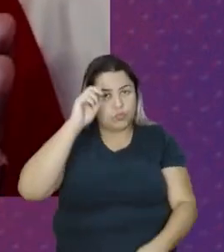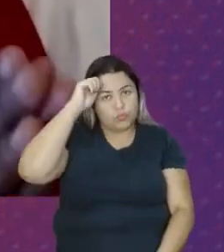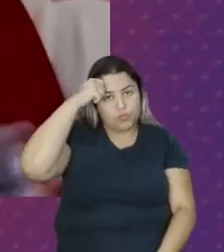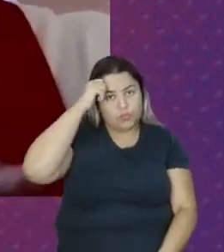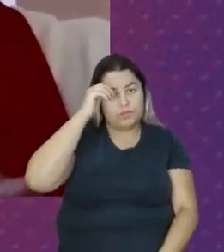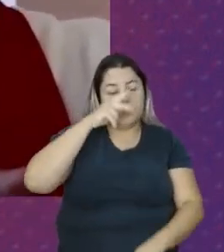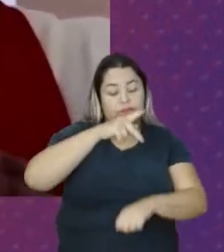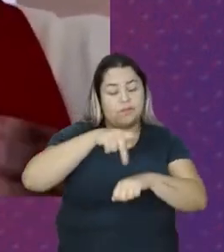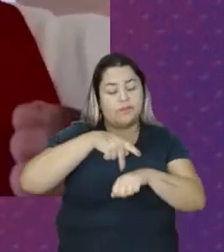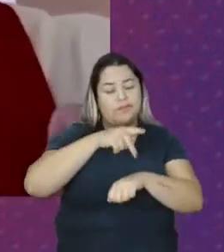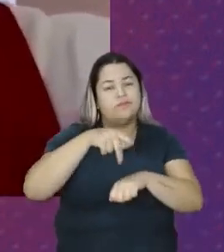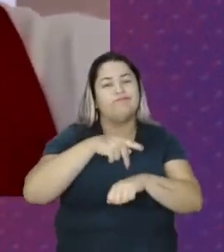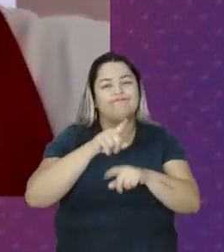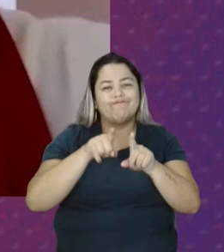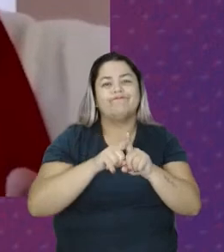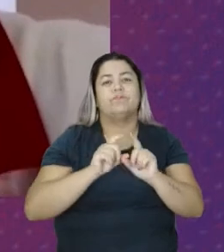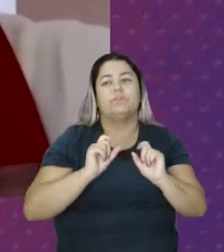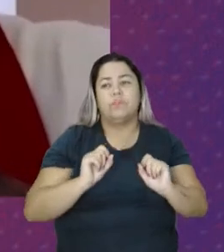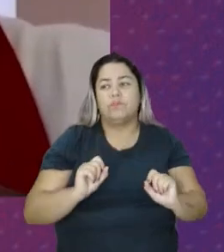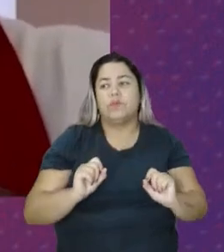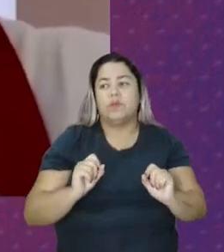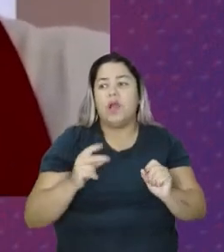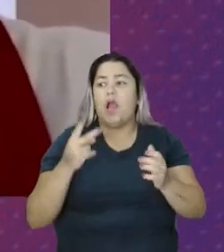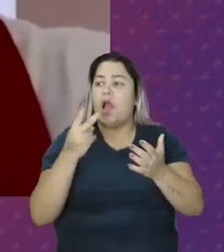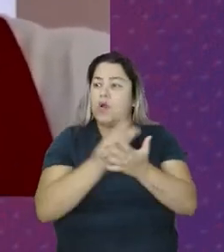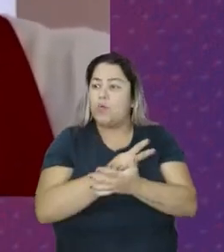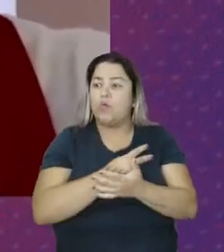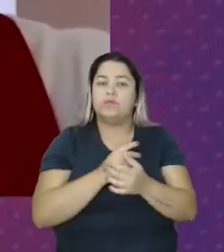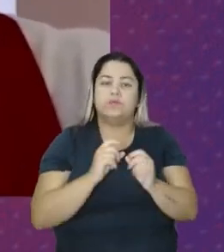esse cenário, que é um cenário